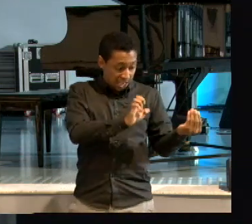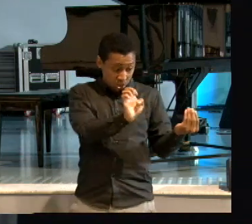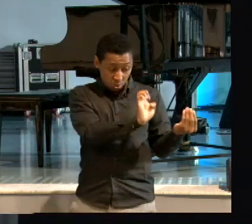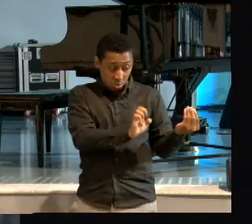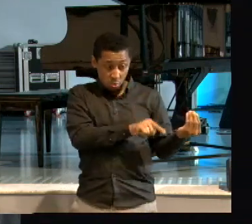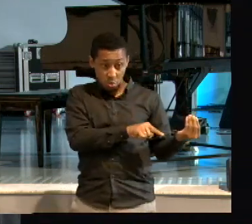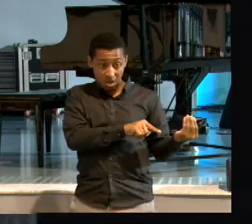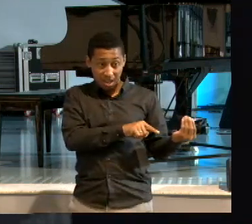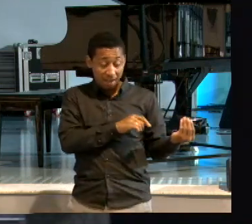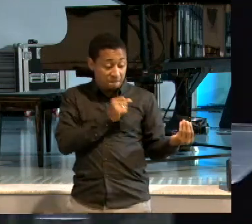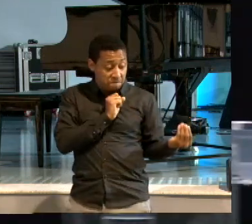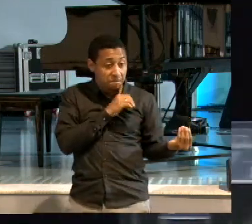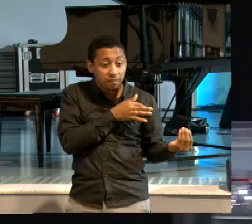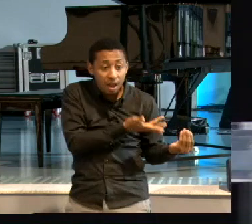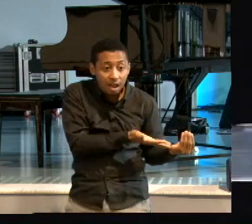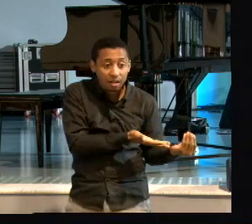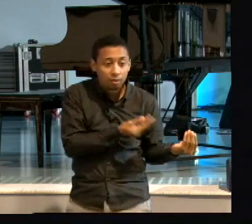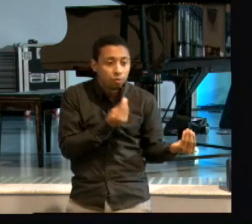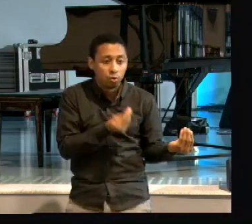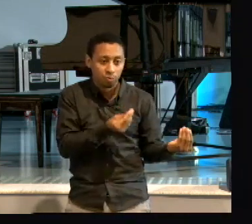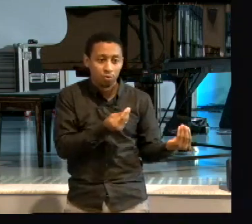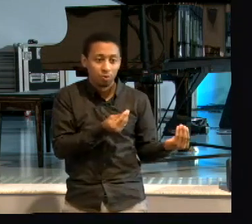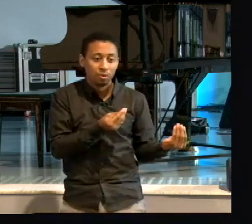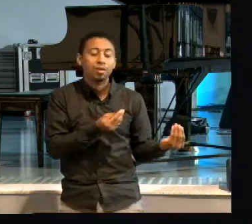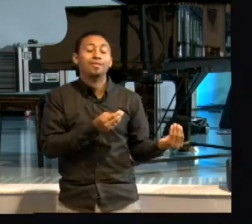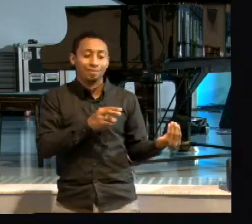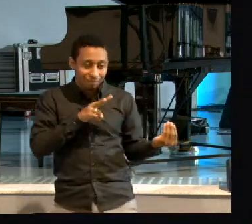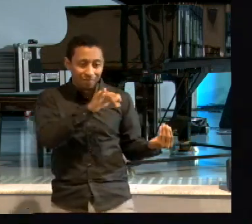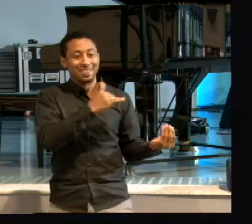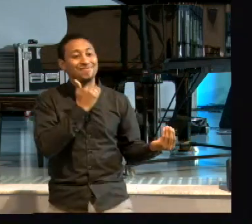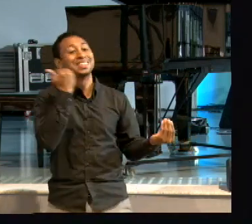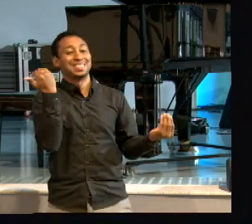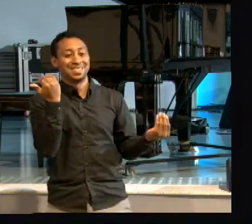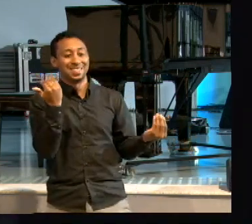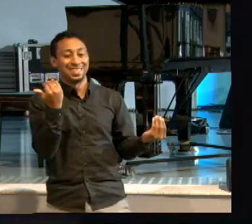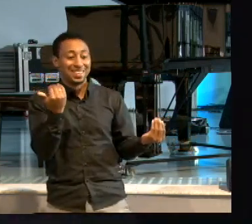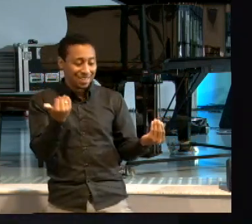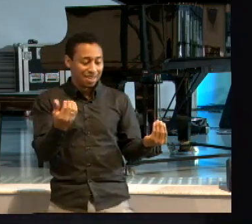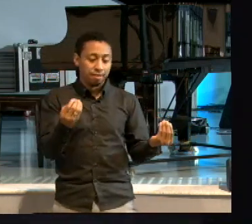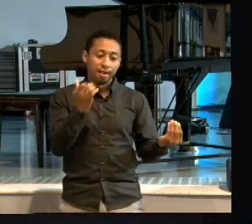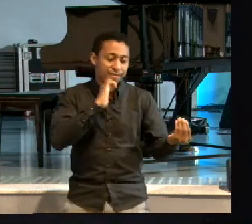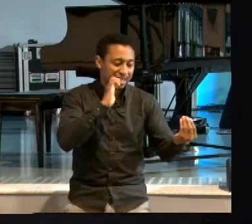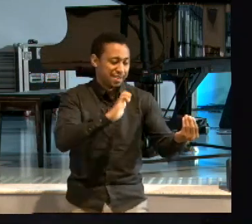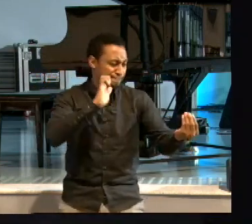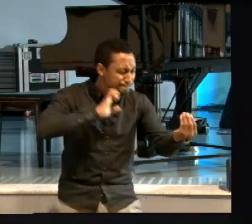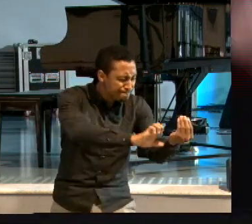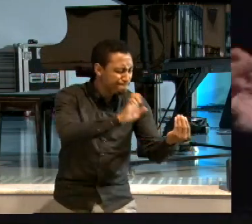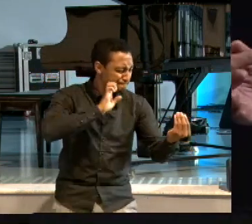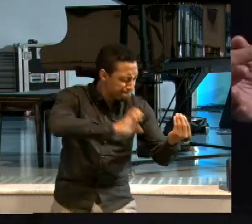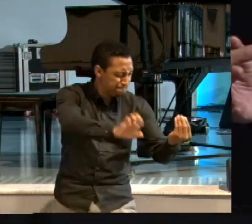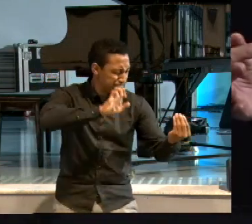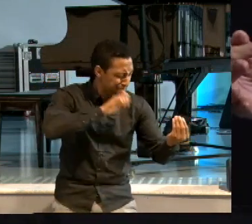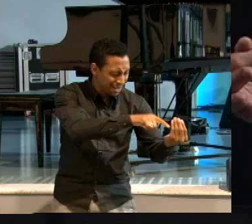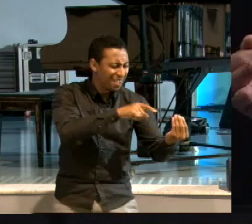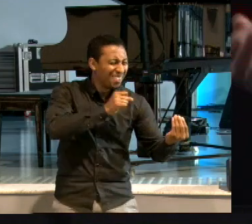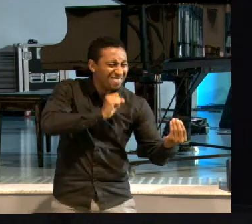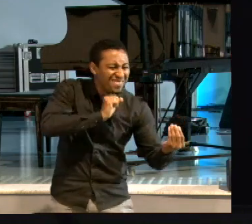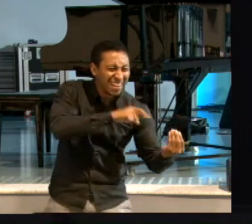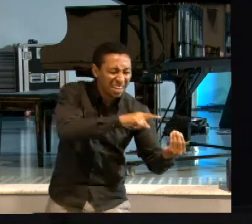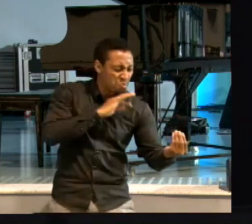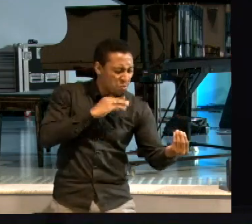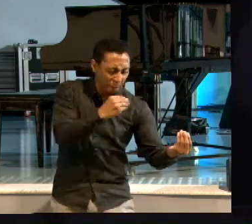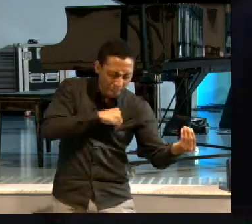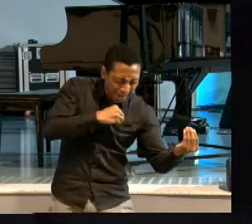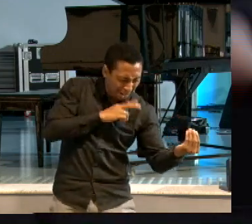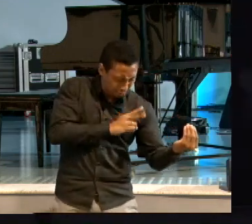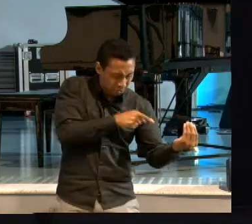já tínhamos, nós estamos estabelecendo um prazo de validade. Em algum momento esse odre velho vai arrebentar e não apenas se perderá o